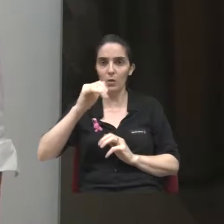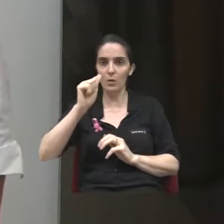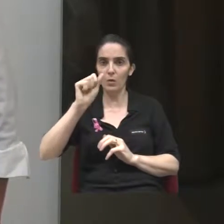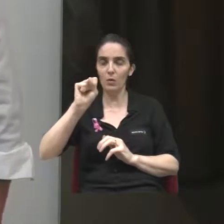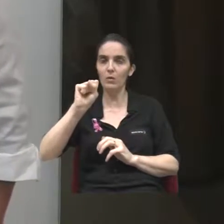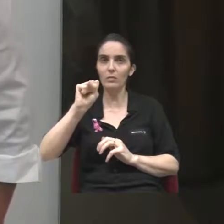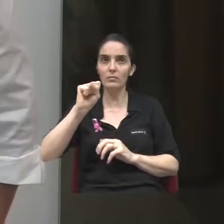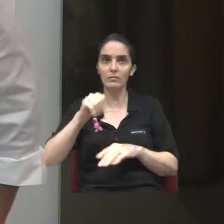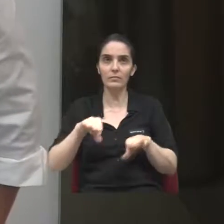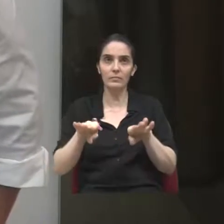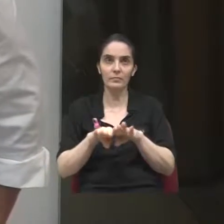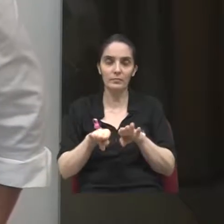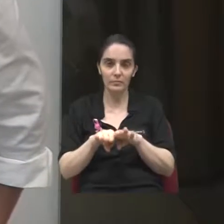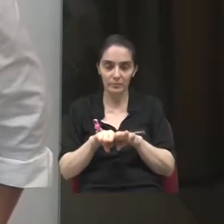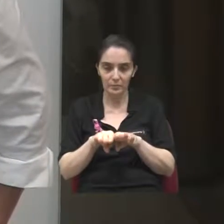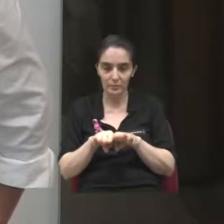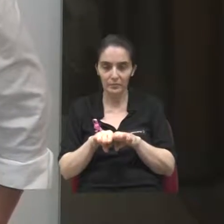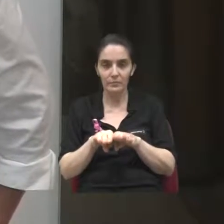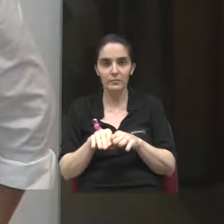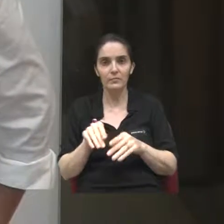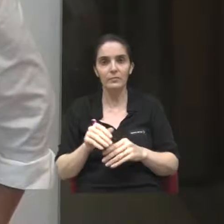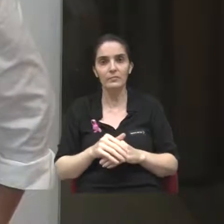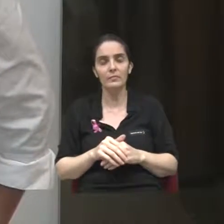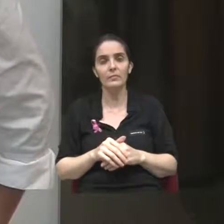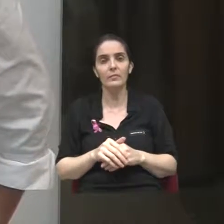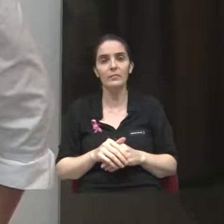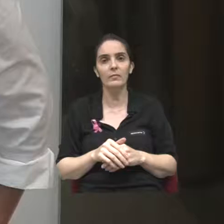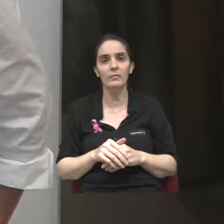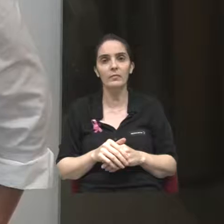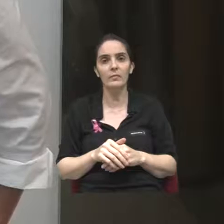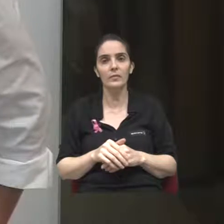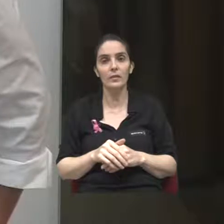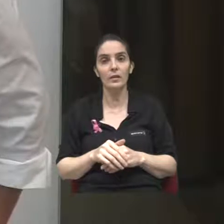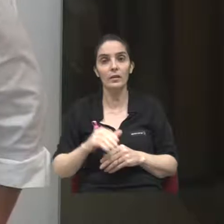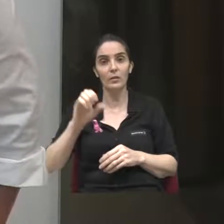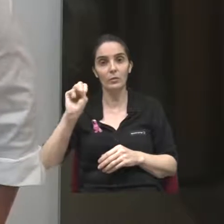inclusive sendo chamada para treinar a Polícia Militar.